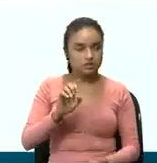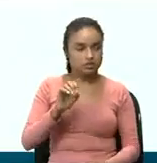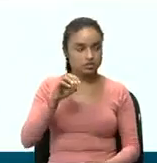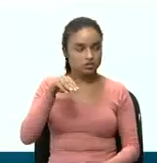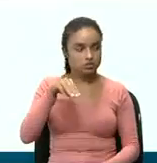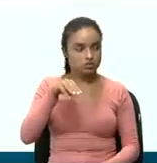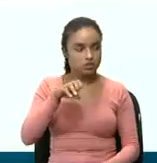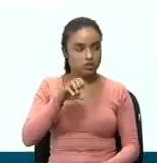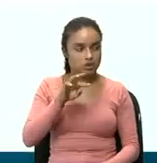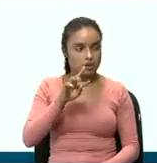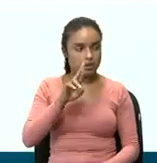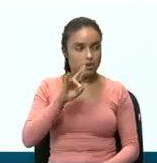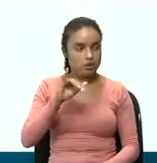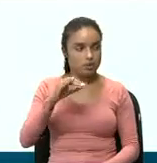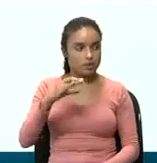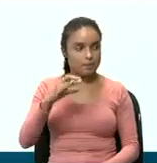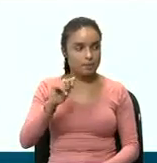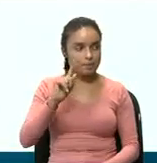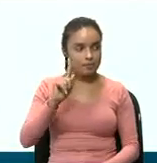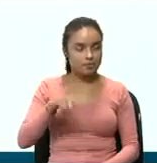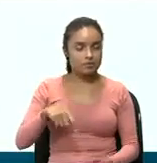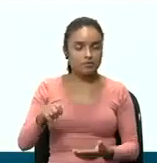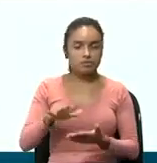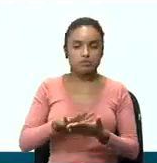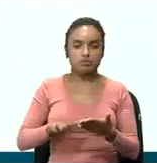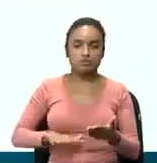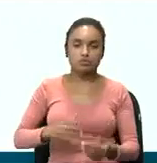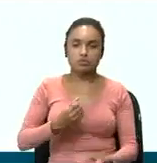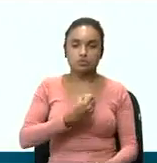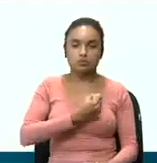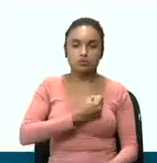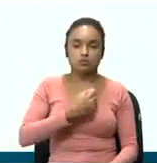próximo exercício, nós temos, então,